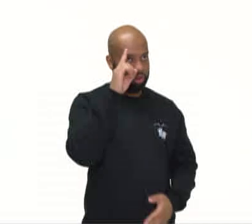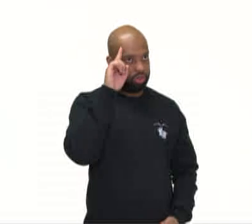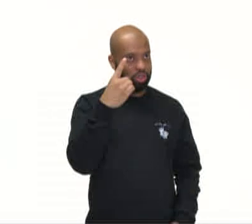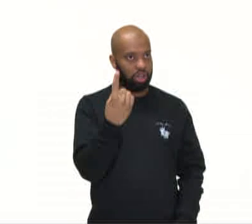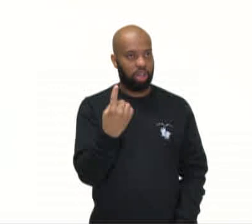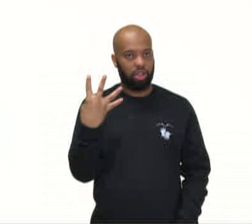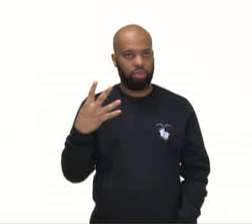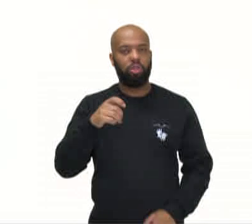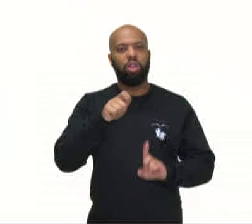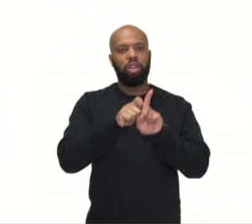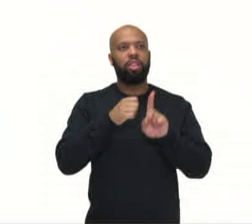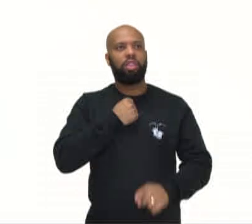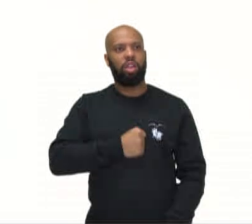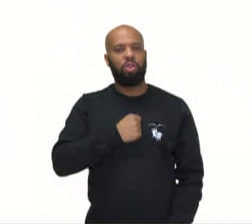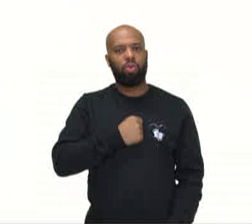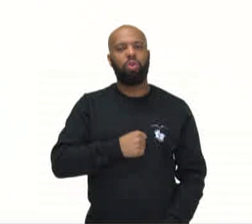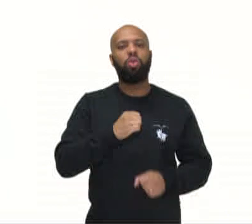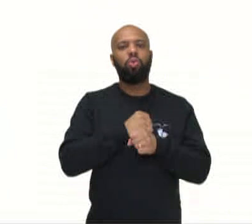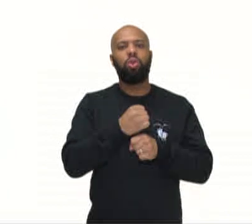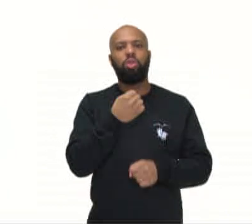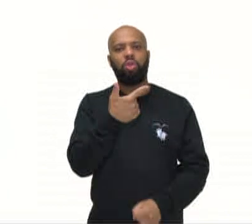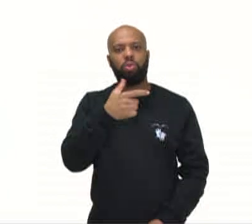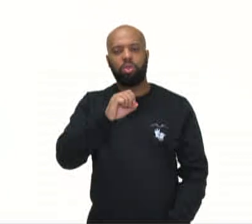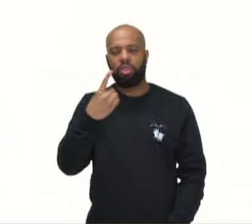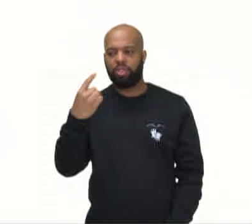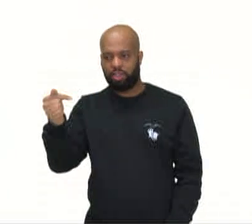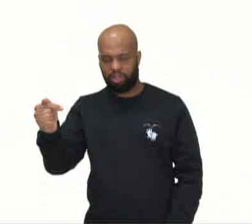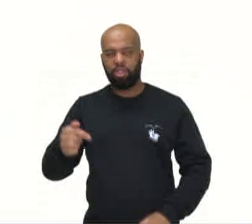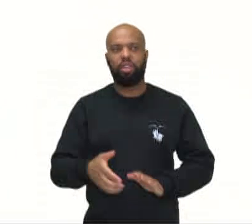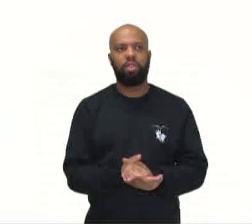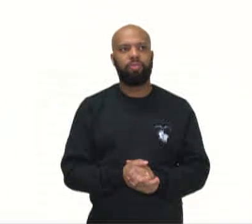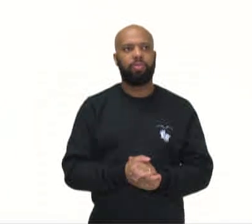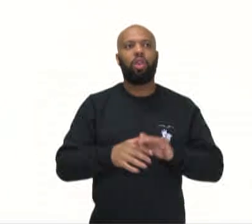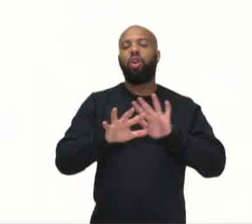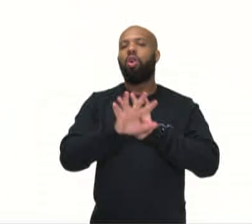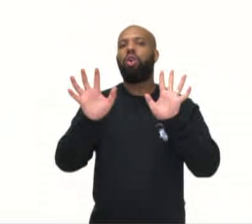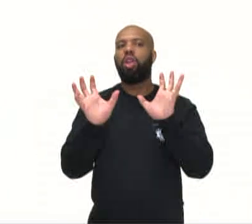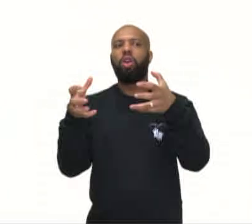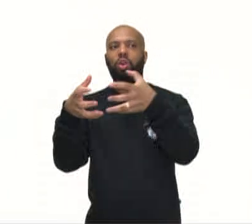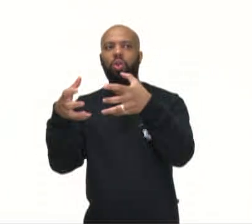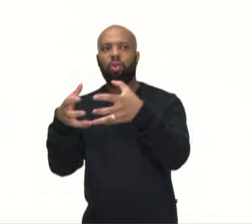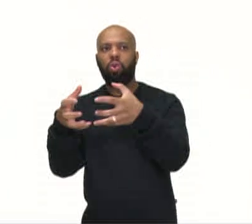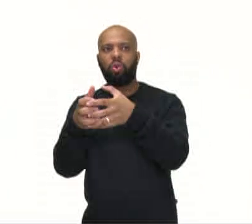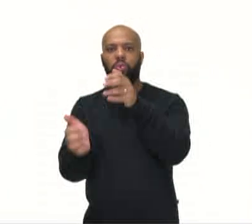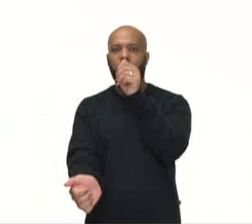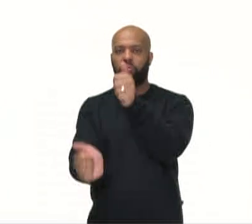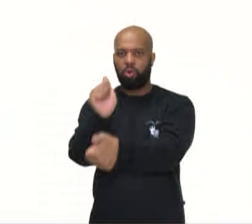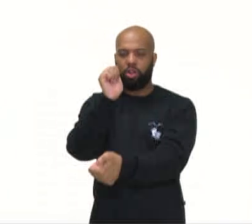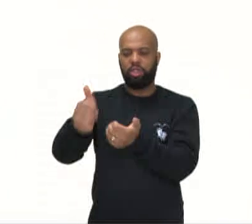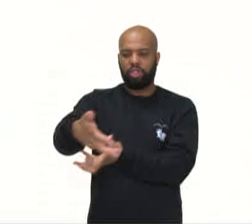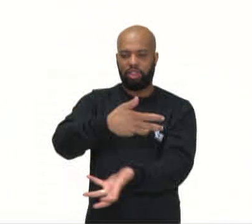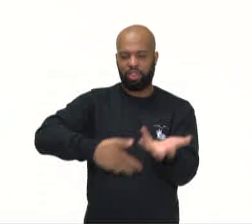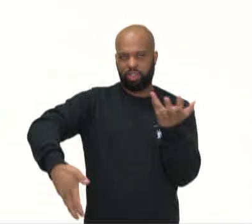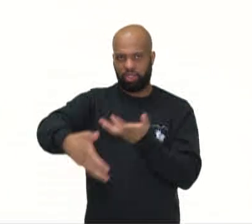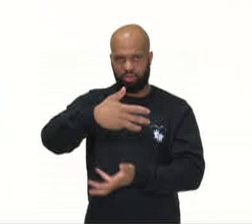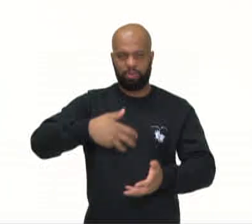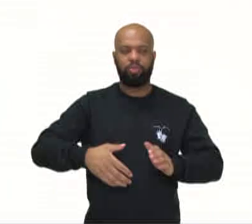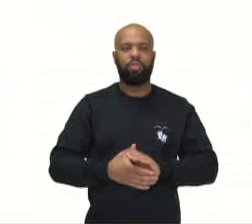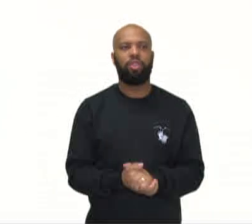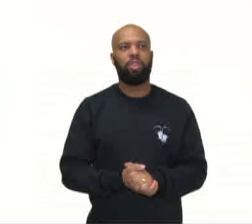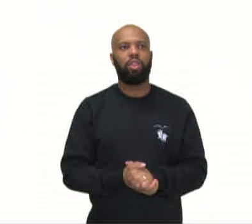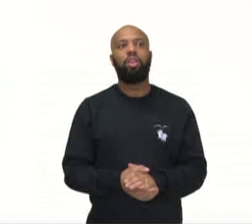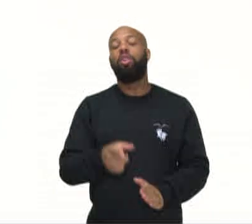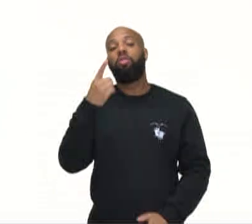de 2017, o dia e o ano. Olá, equipe do esporte interativo.